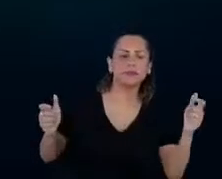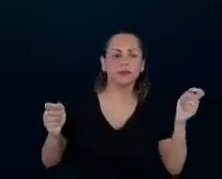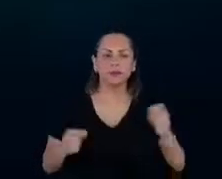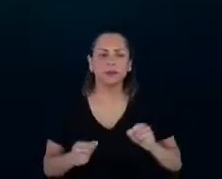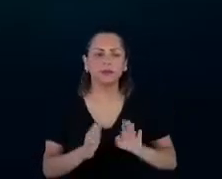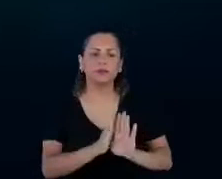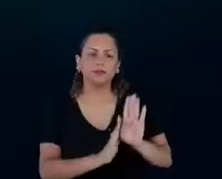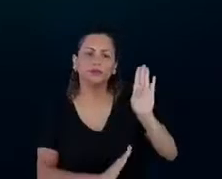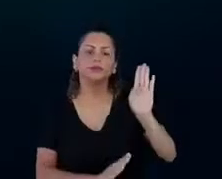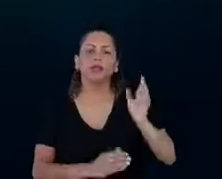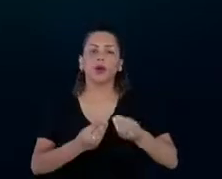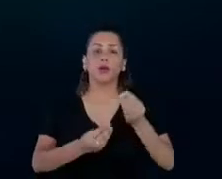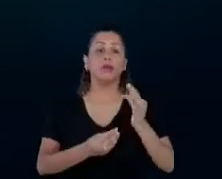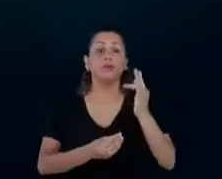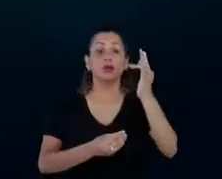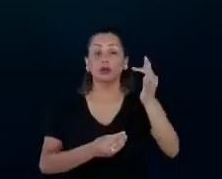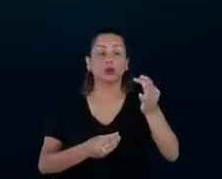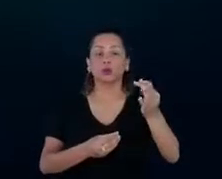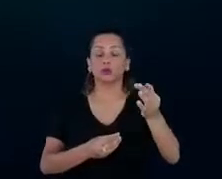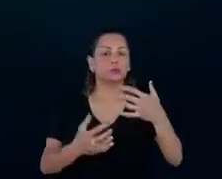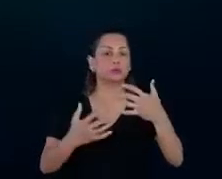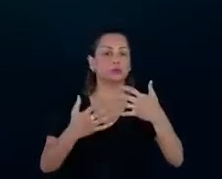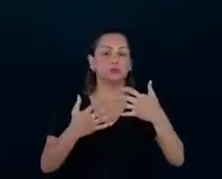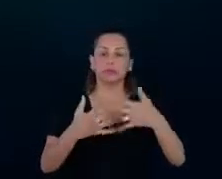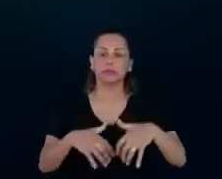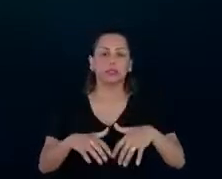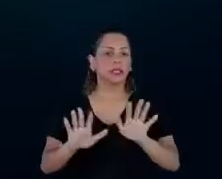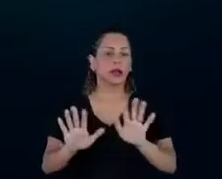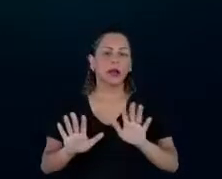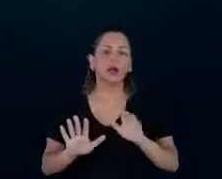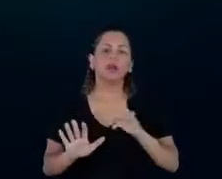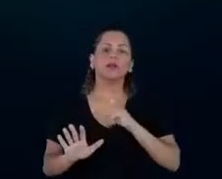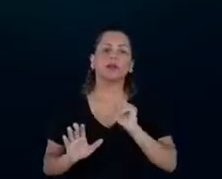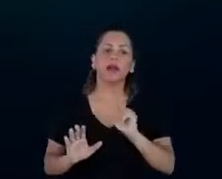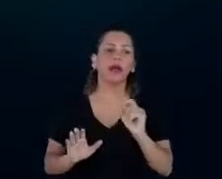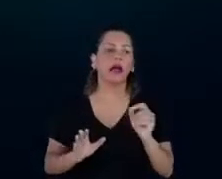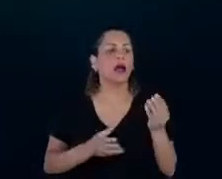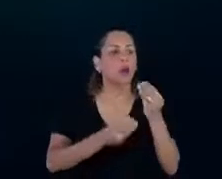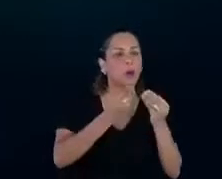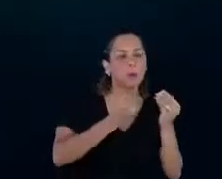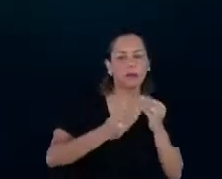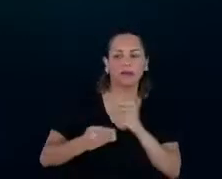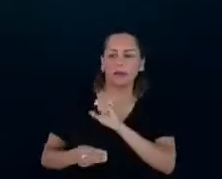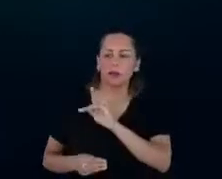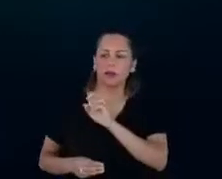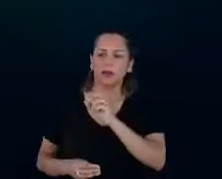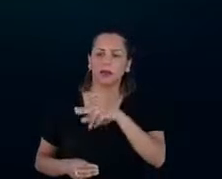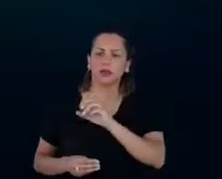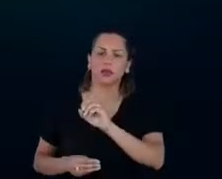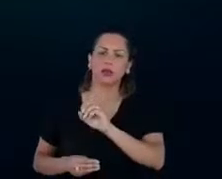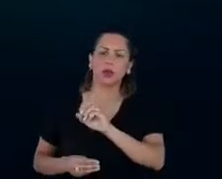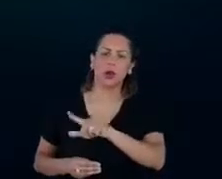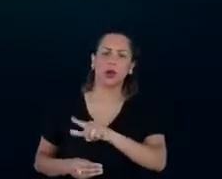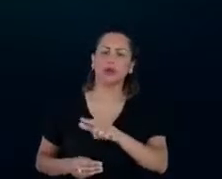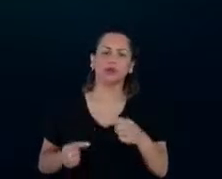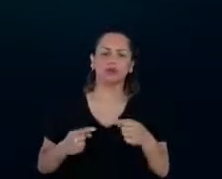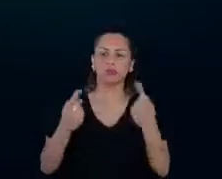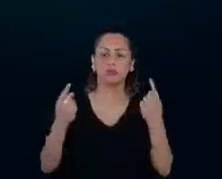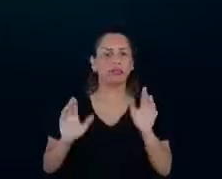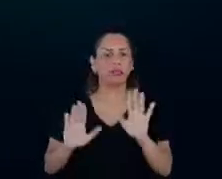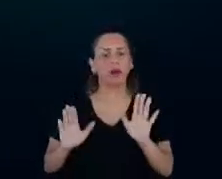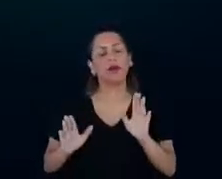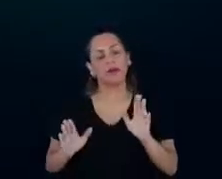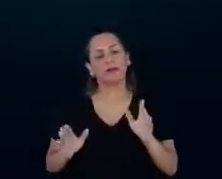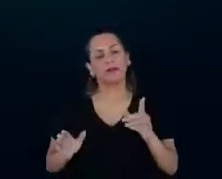né, fabricação de açúcar, que seria comida, versus o etanol, né, para gerar energia para os veículos.